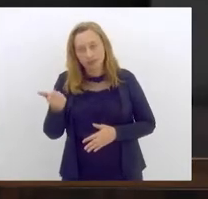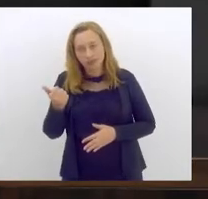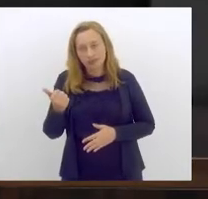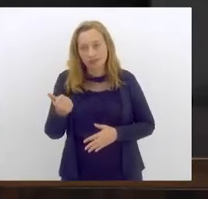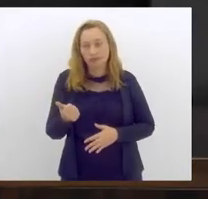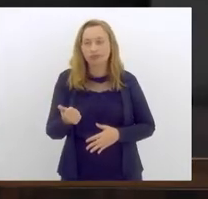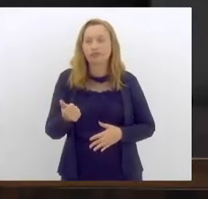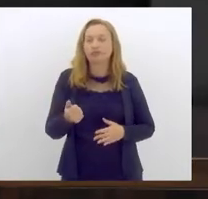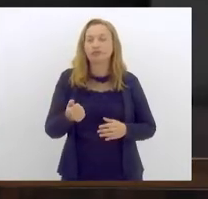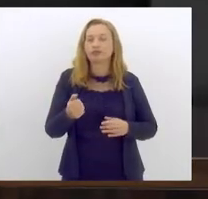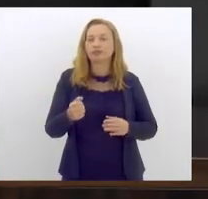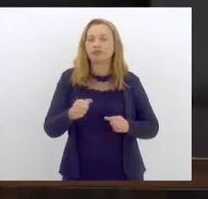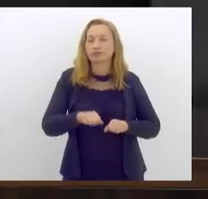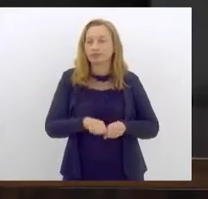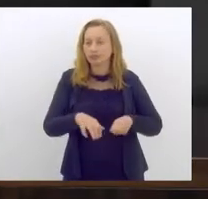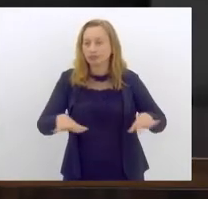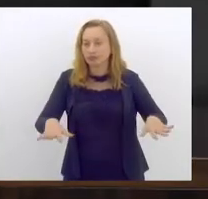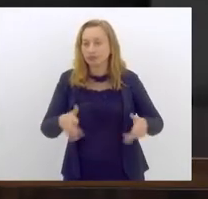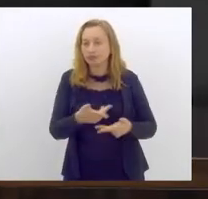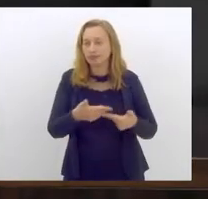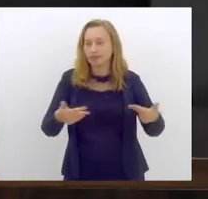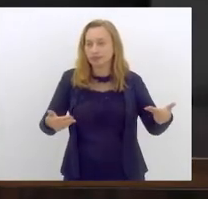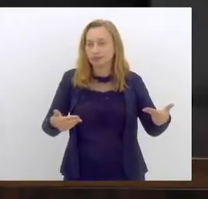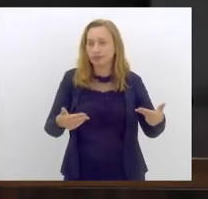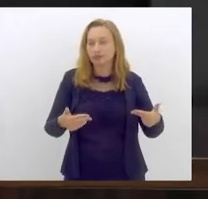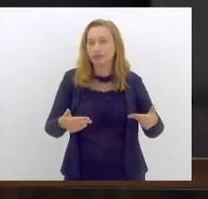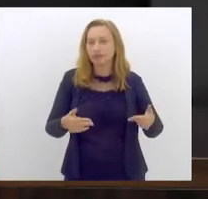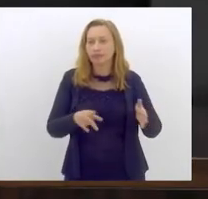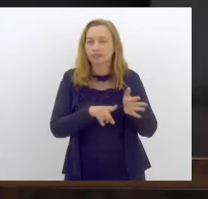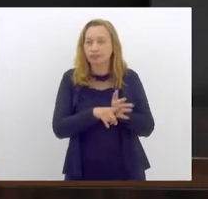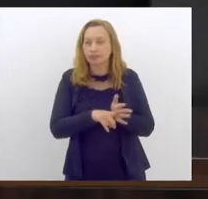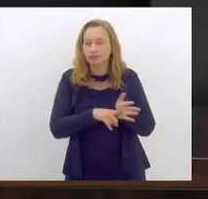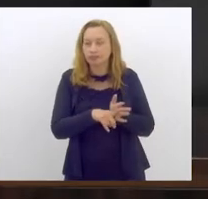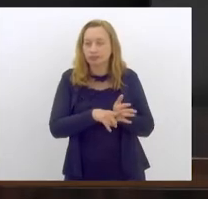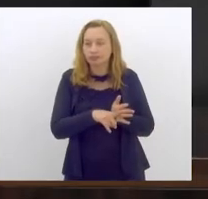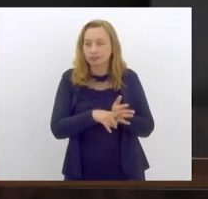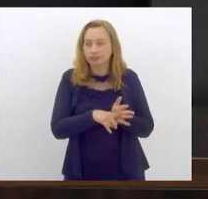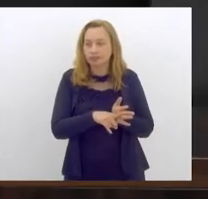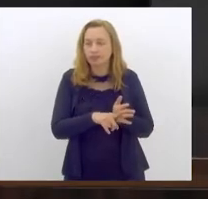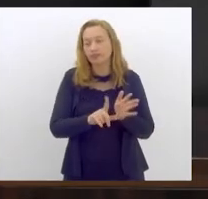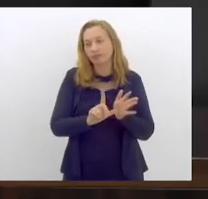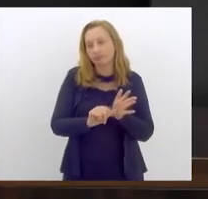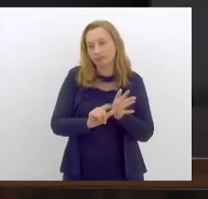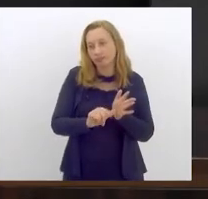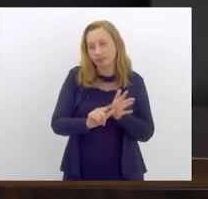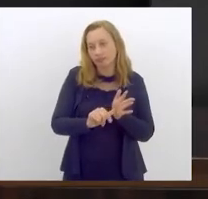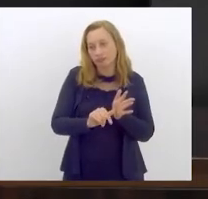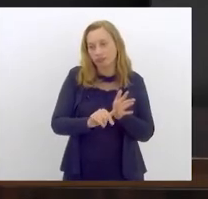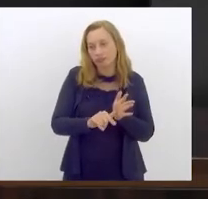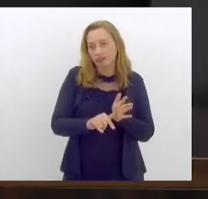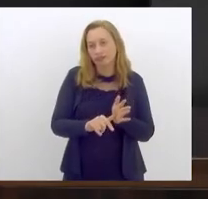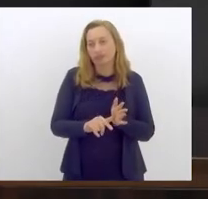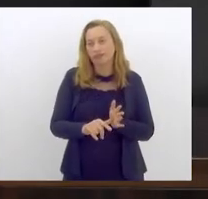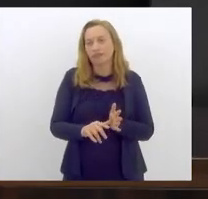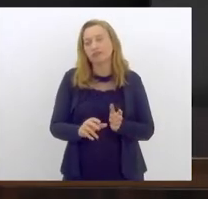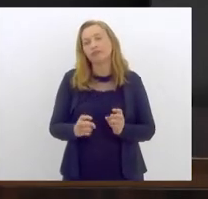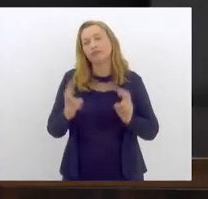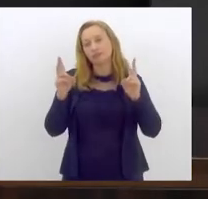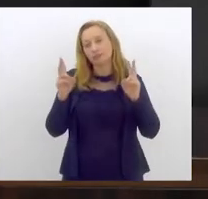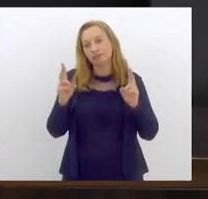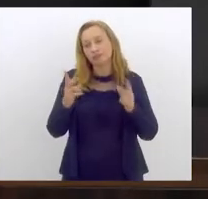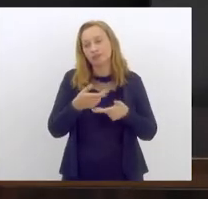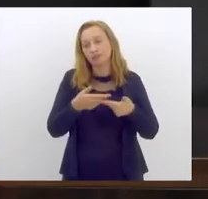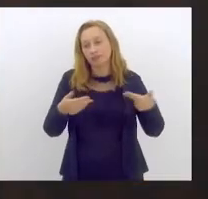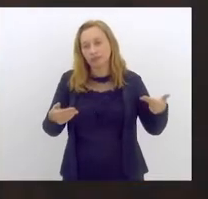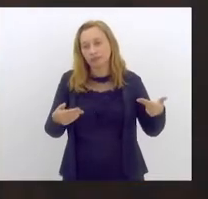com a pandemia muitos diagnósticos foram e a situação de muitas